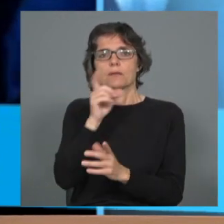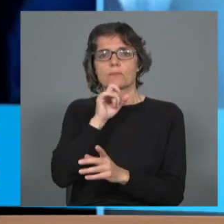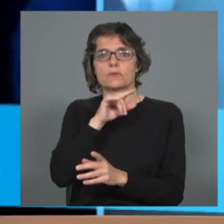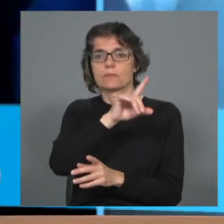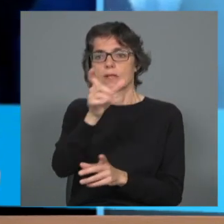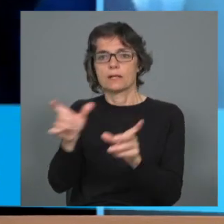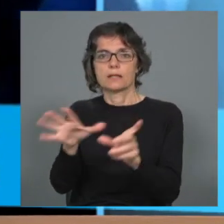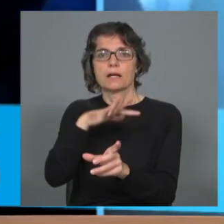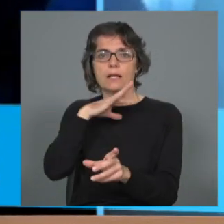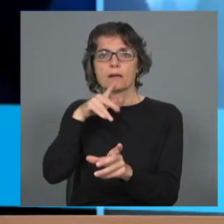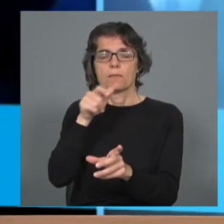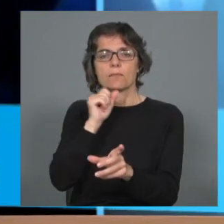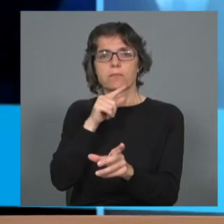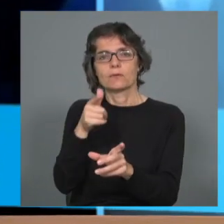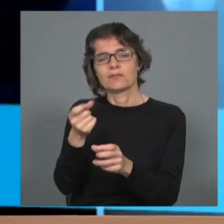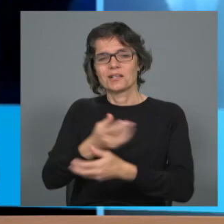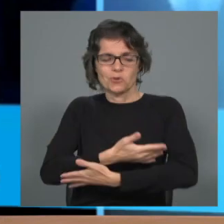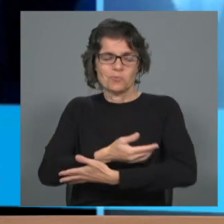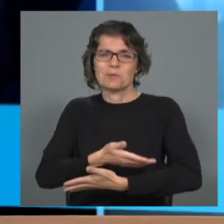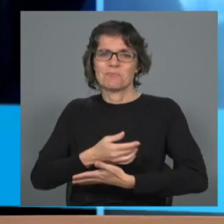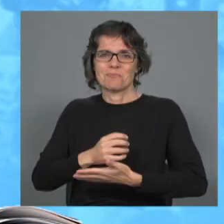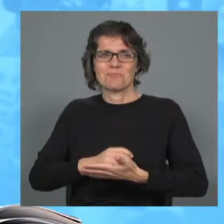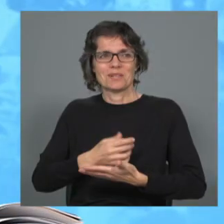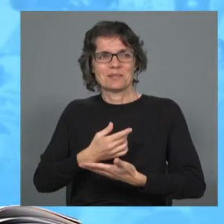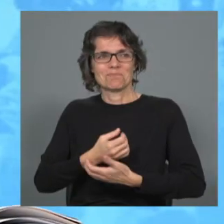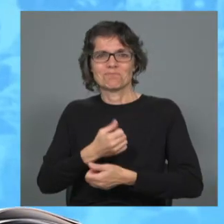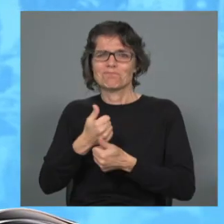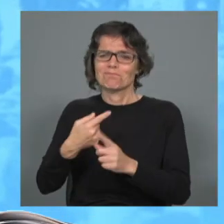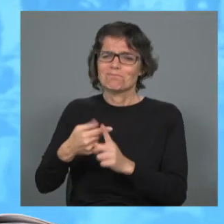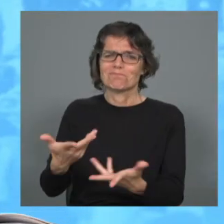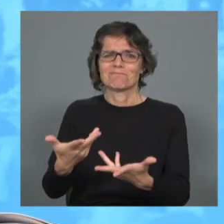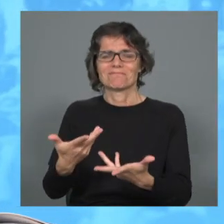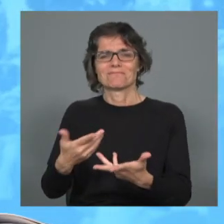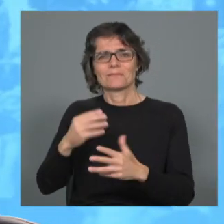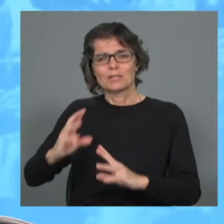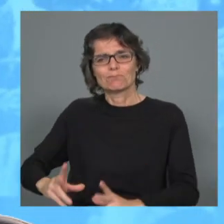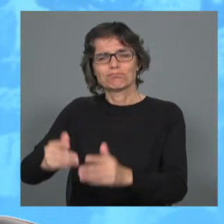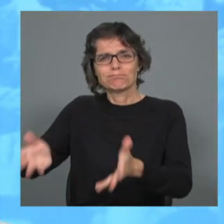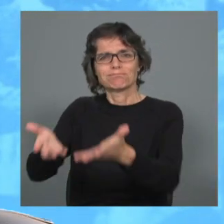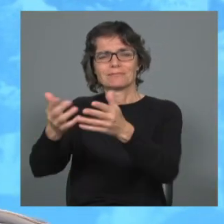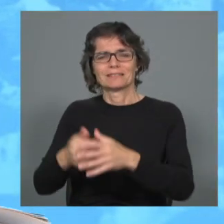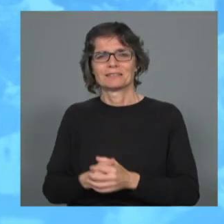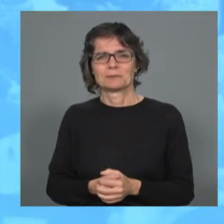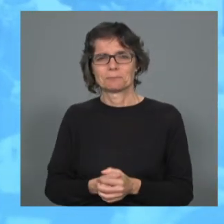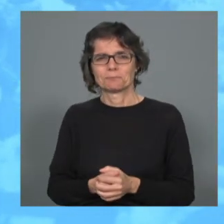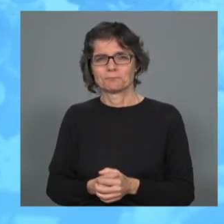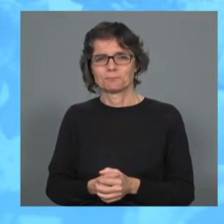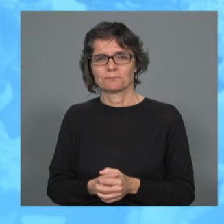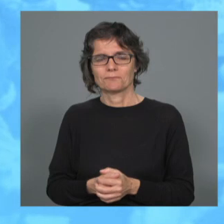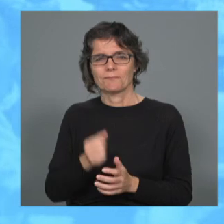realidade, condições para receber bem este bebê. Quem estiver nessa situação, quem vai enfrentar esse desafio de ser